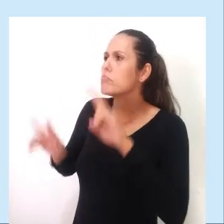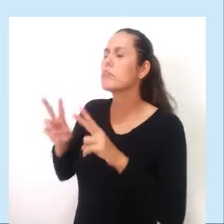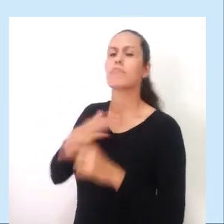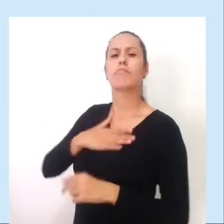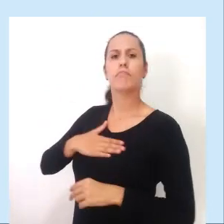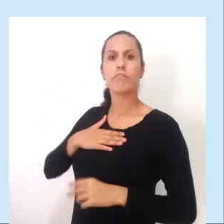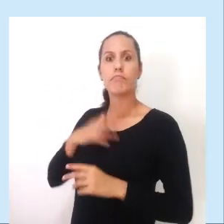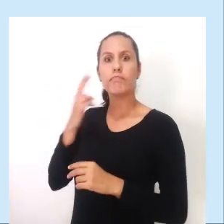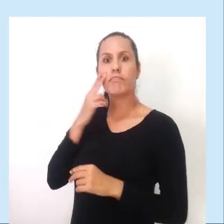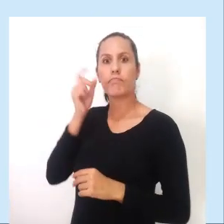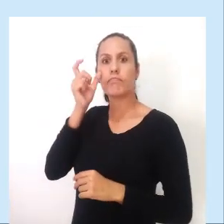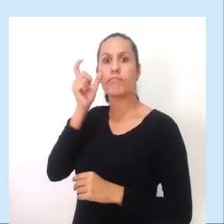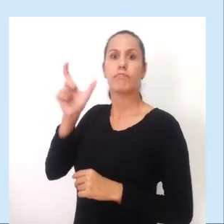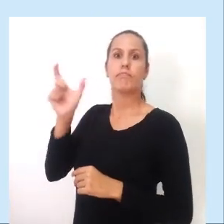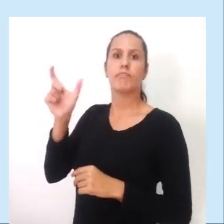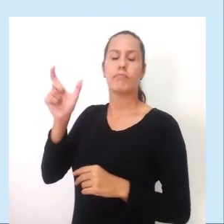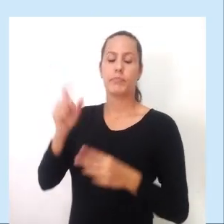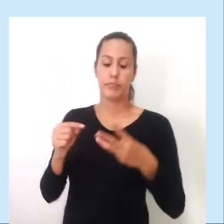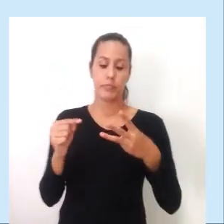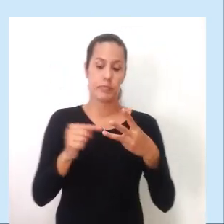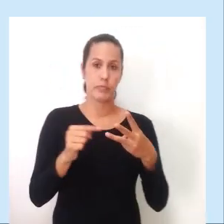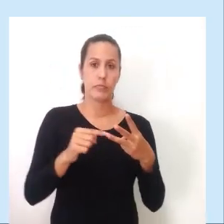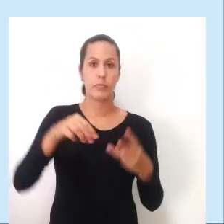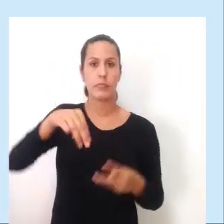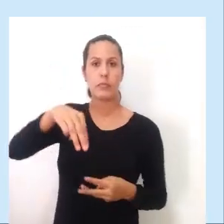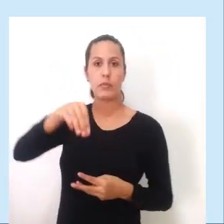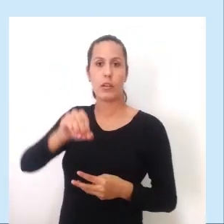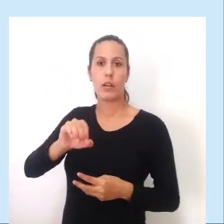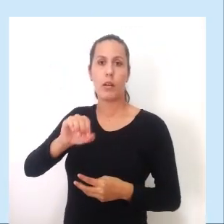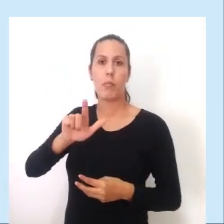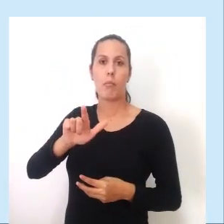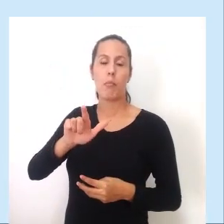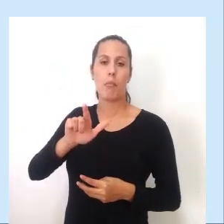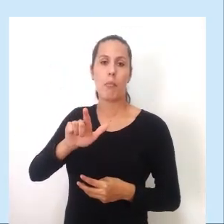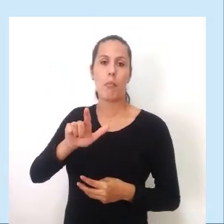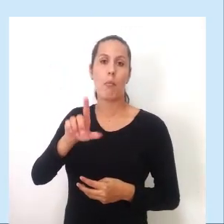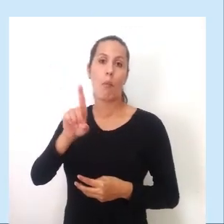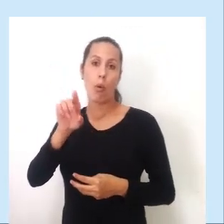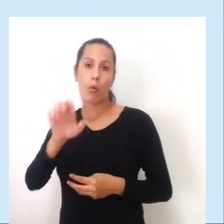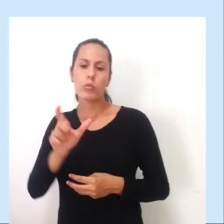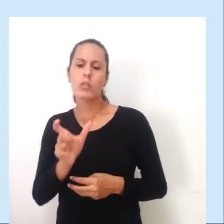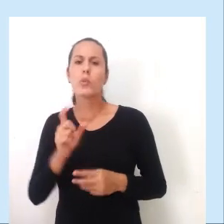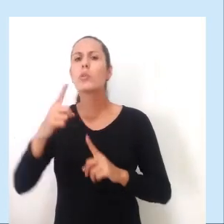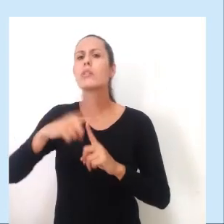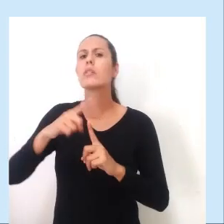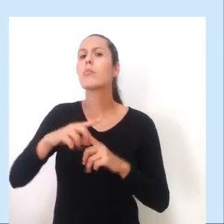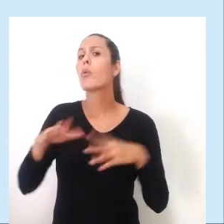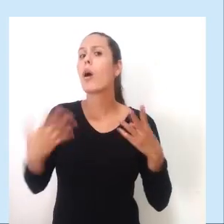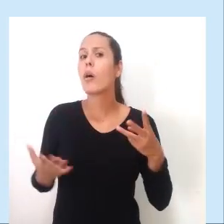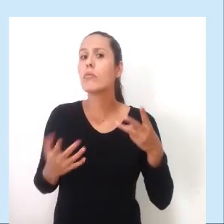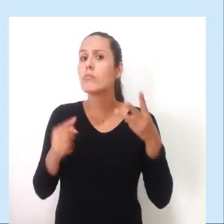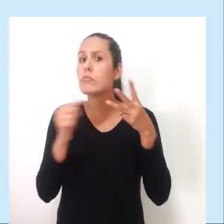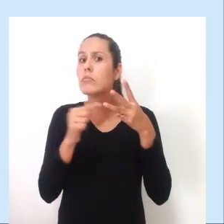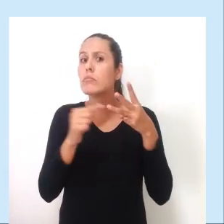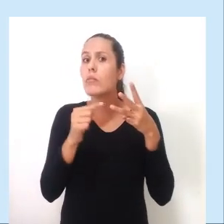completos. Quando eu tenho a forma, o molde, o manequim, qual é o tipo de fossilização? Olha o